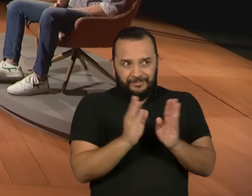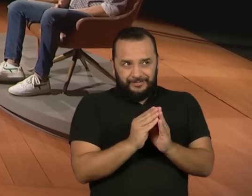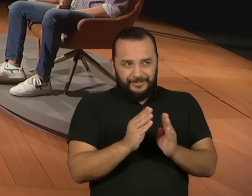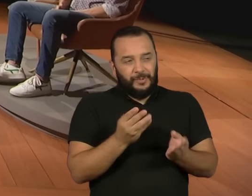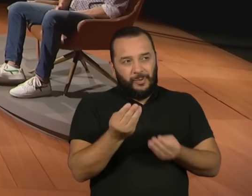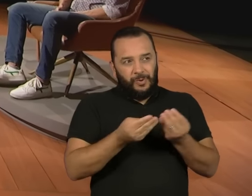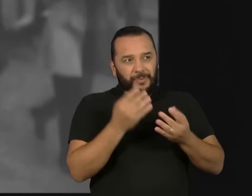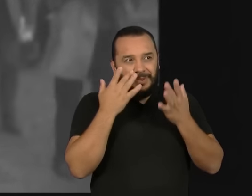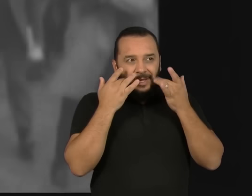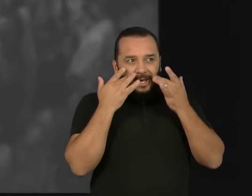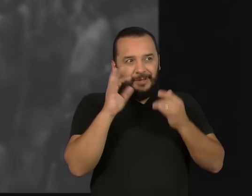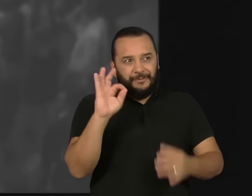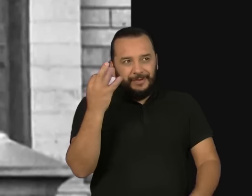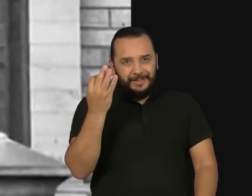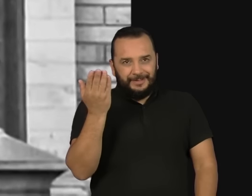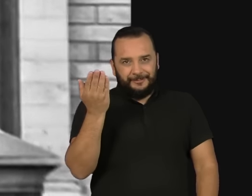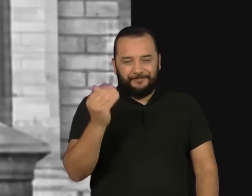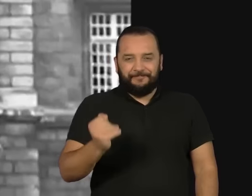Oba!